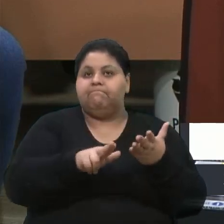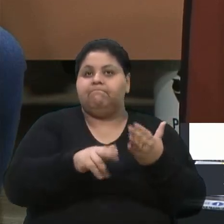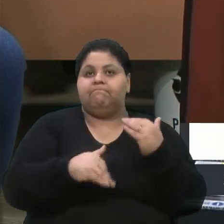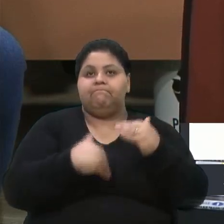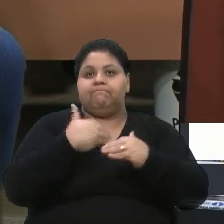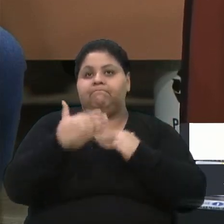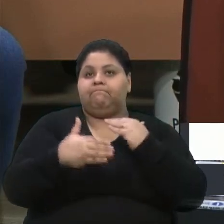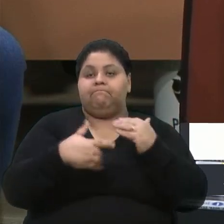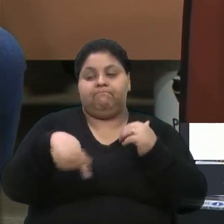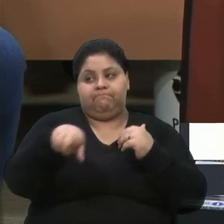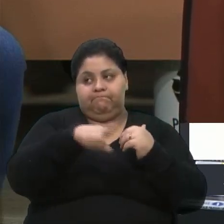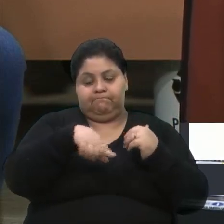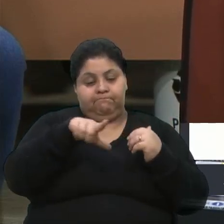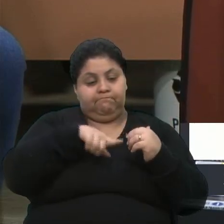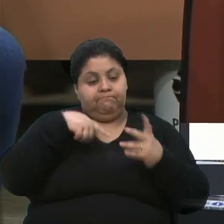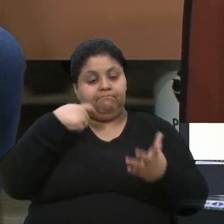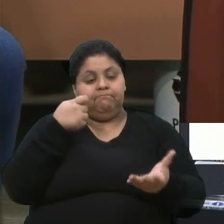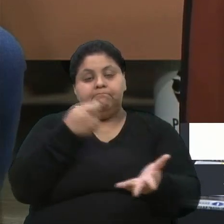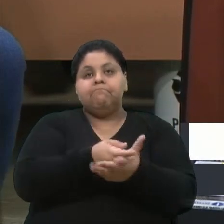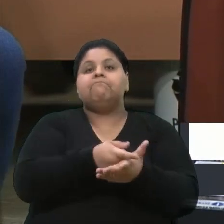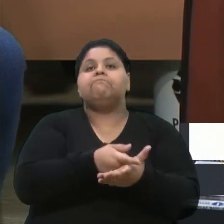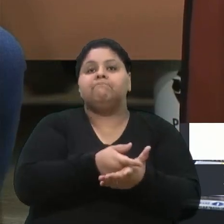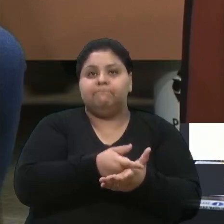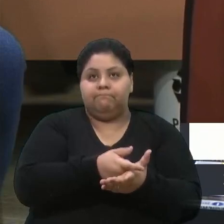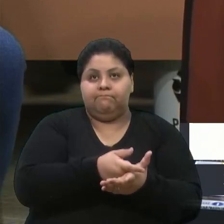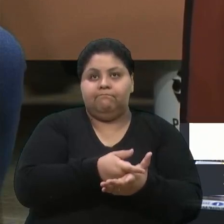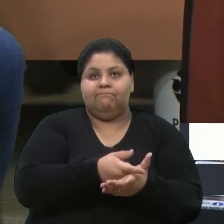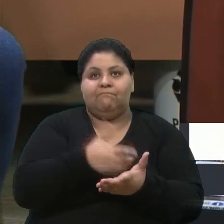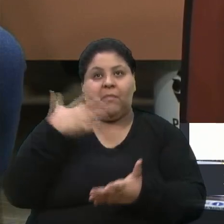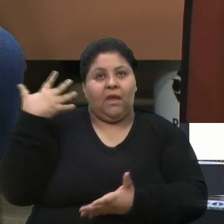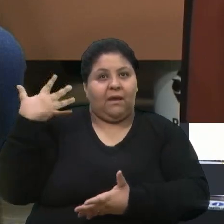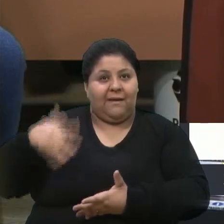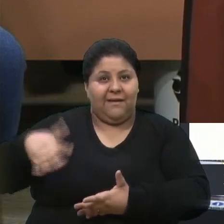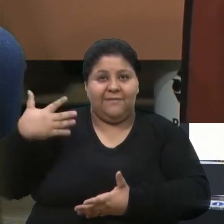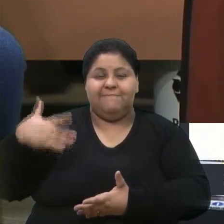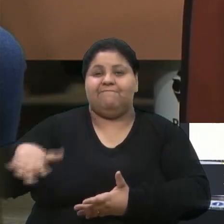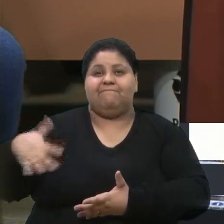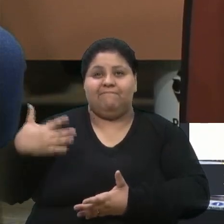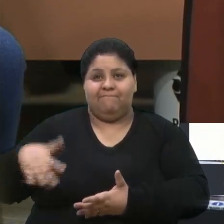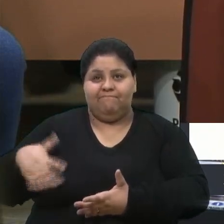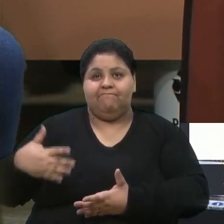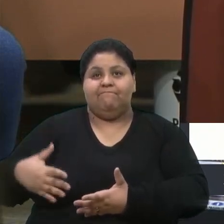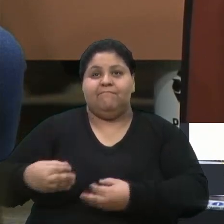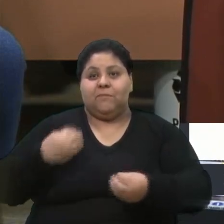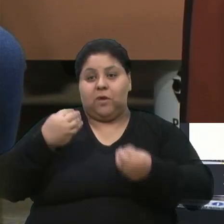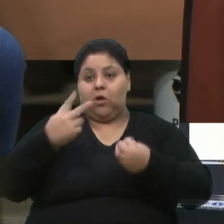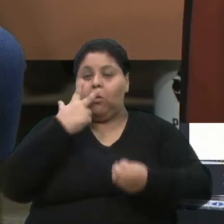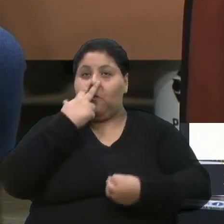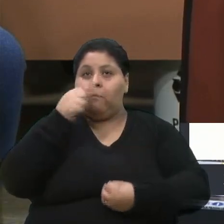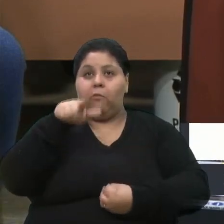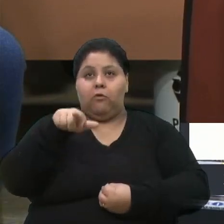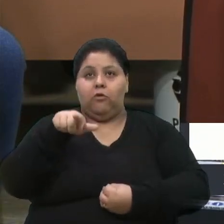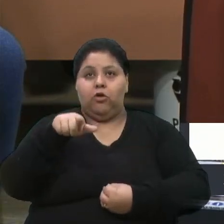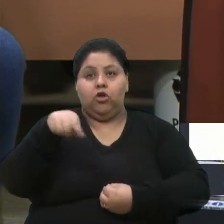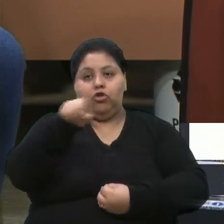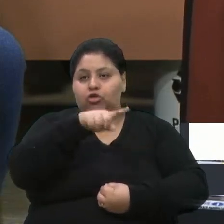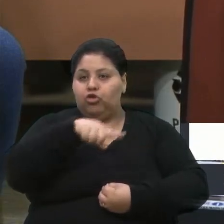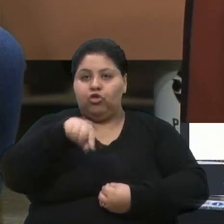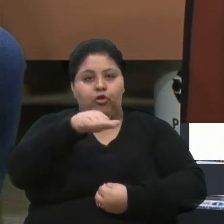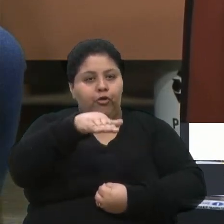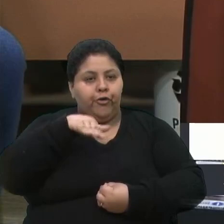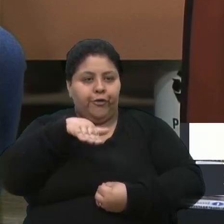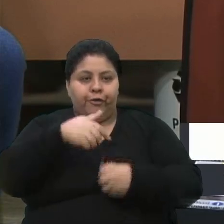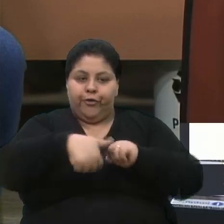tem que pagar, é muito caro. Então, é bem como o senhor diz, nós não estamos pedindo que seja